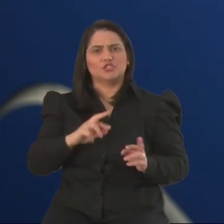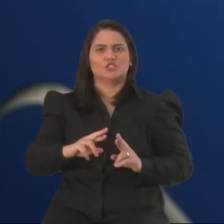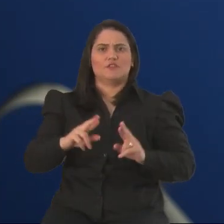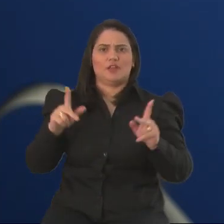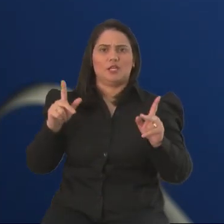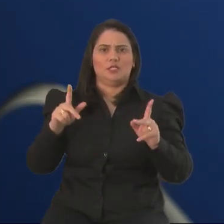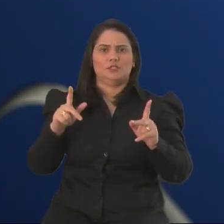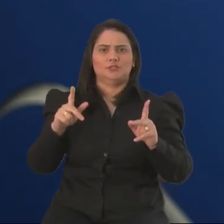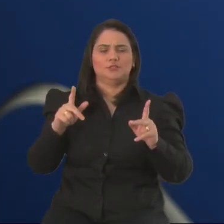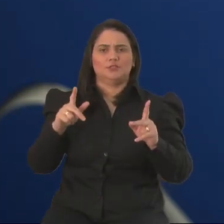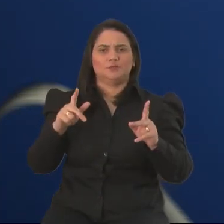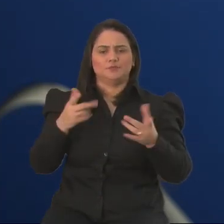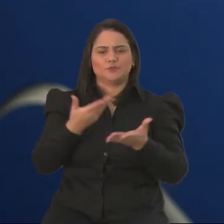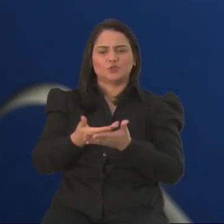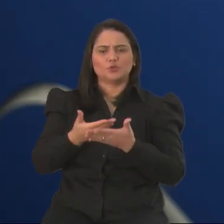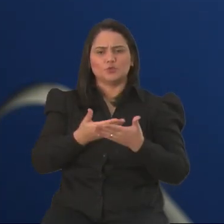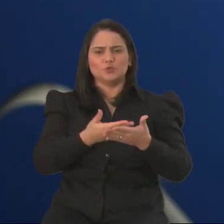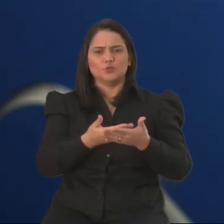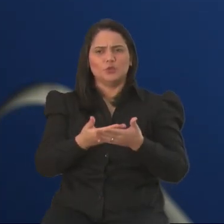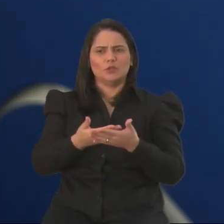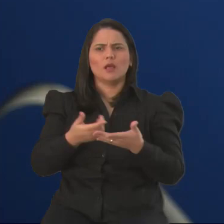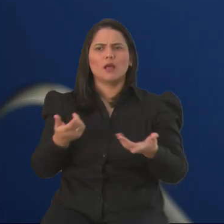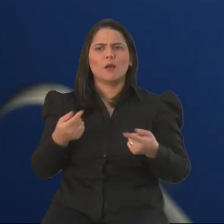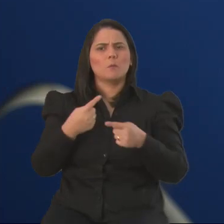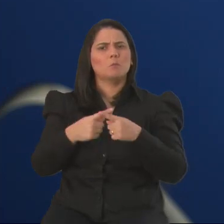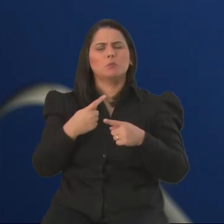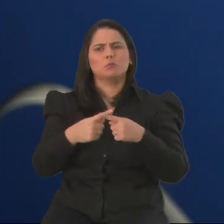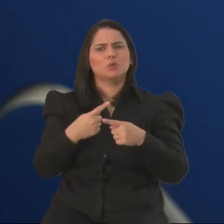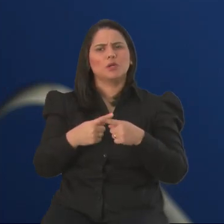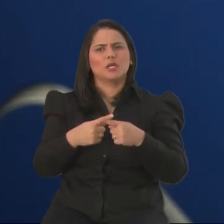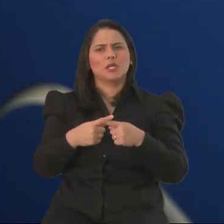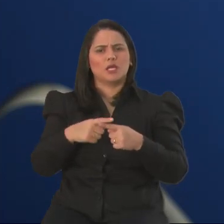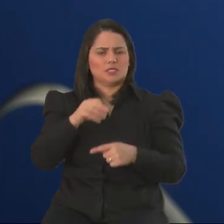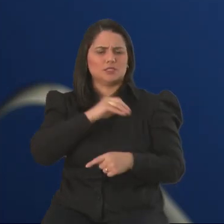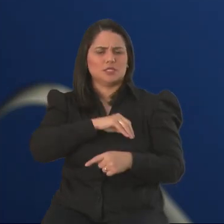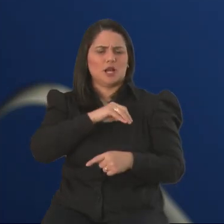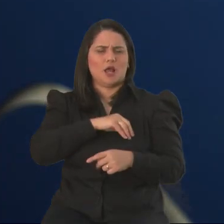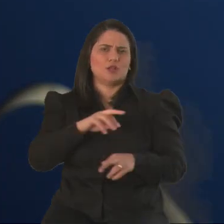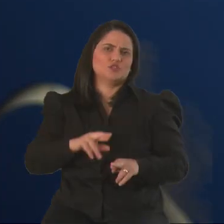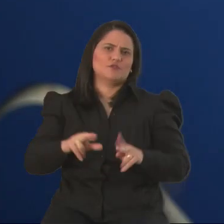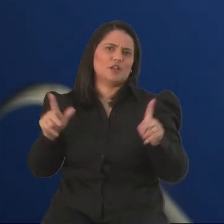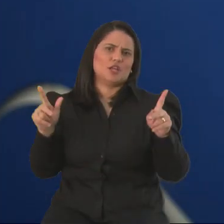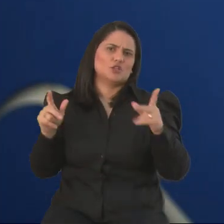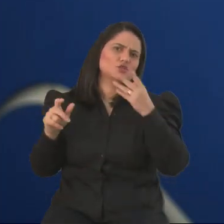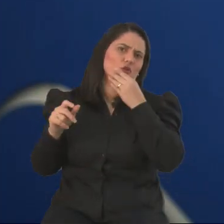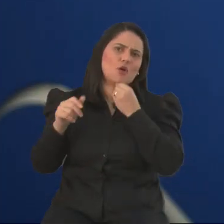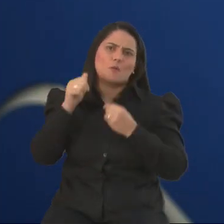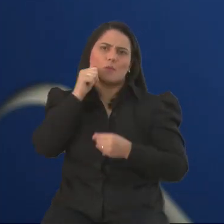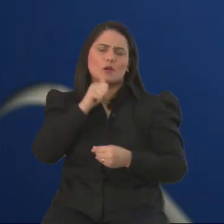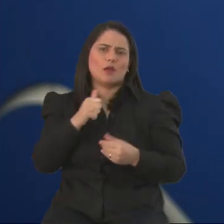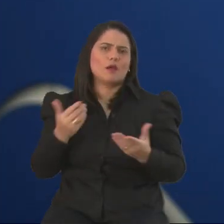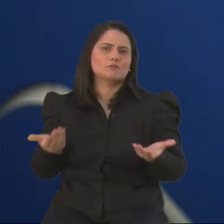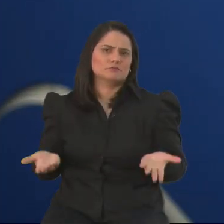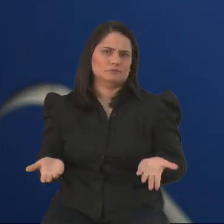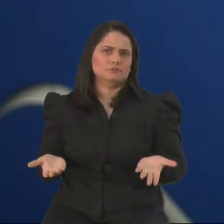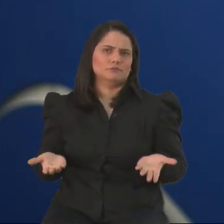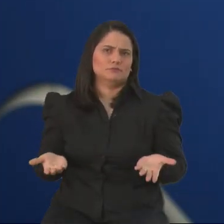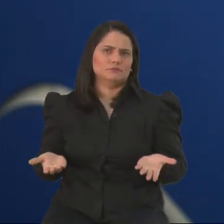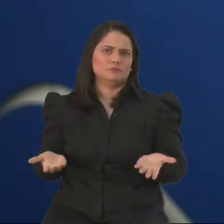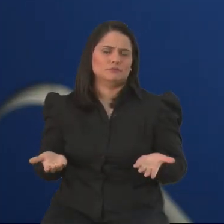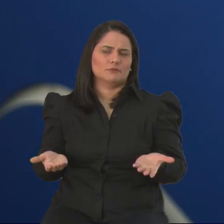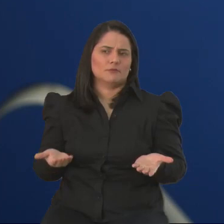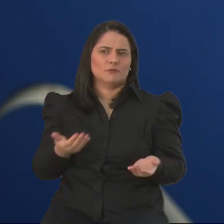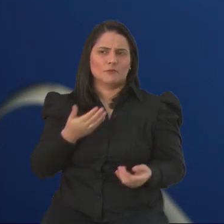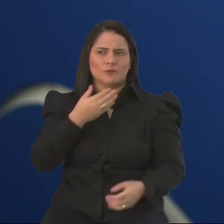de instrução, o que justificaria essa diferença tão grande e considerável de